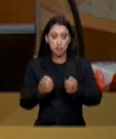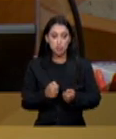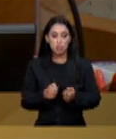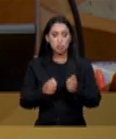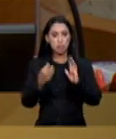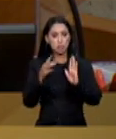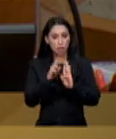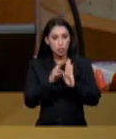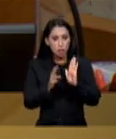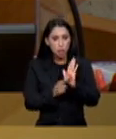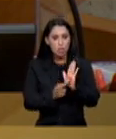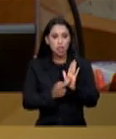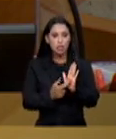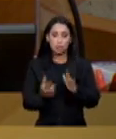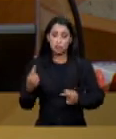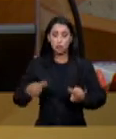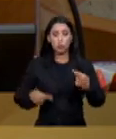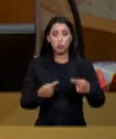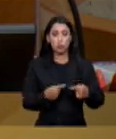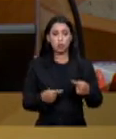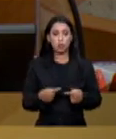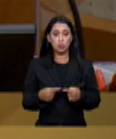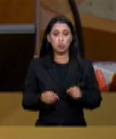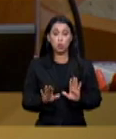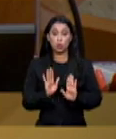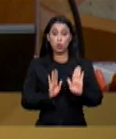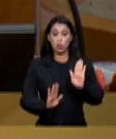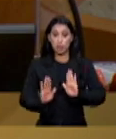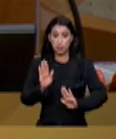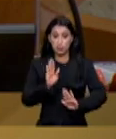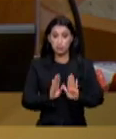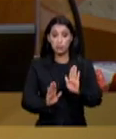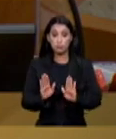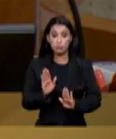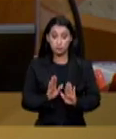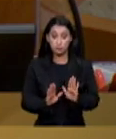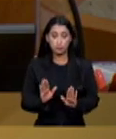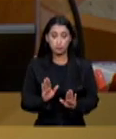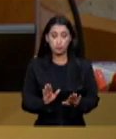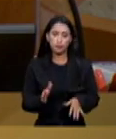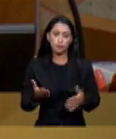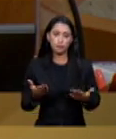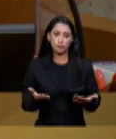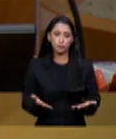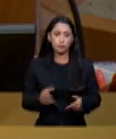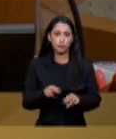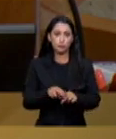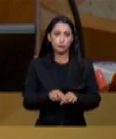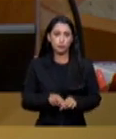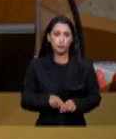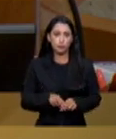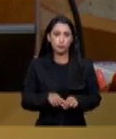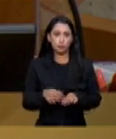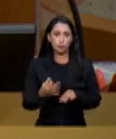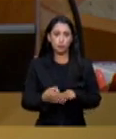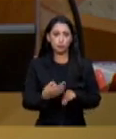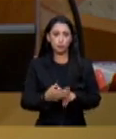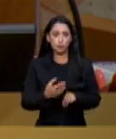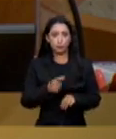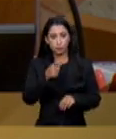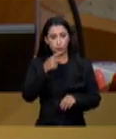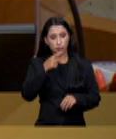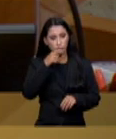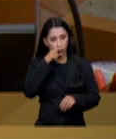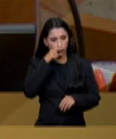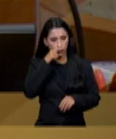nós estamos travando aqui, claro. Tomar cautelas nesse sentido. E foi por isso que até o ministro Fachin disse,